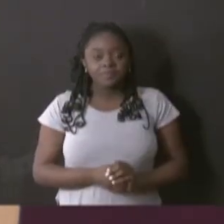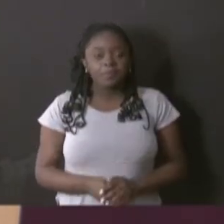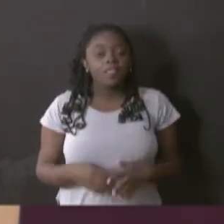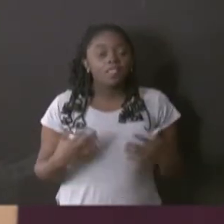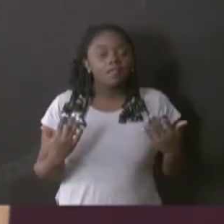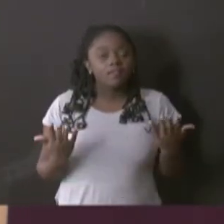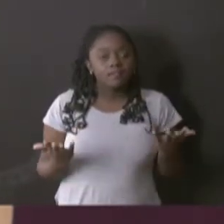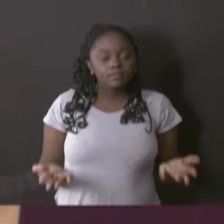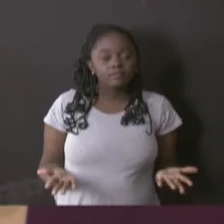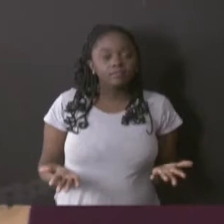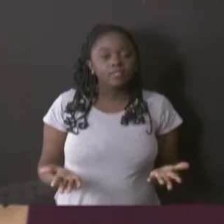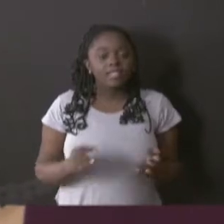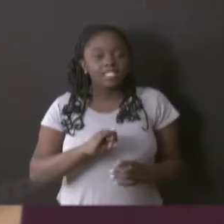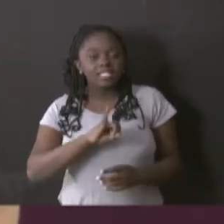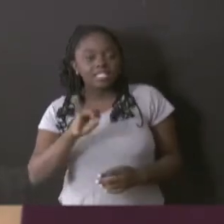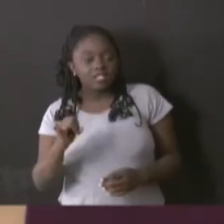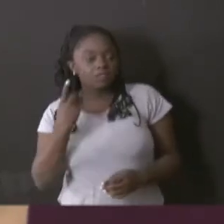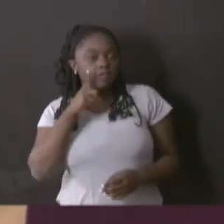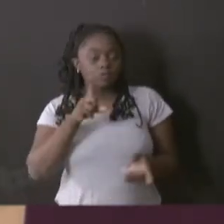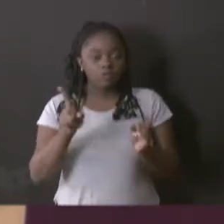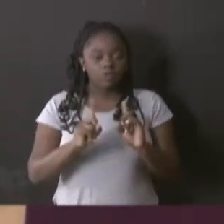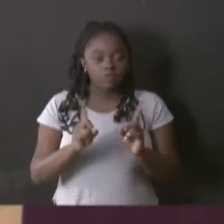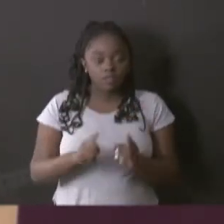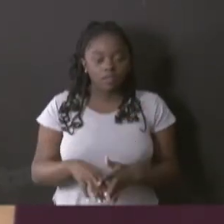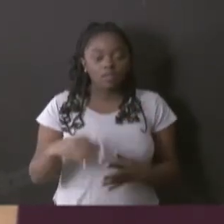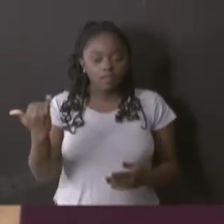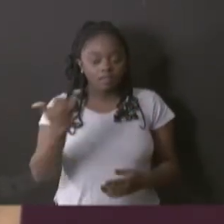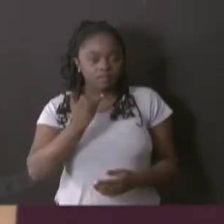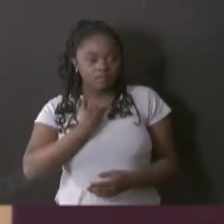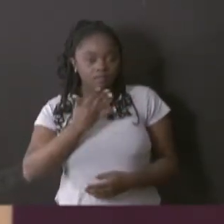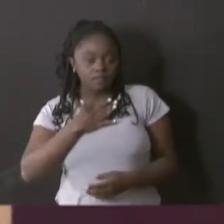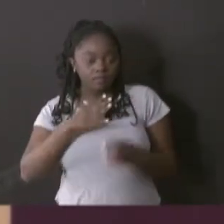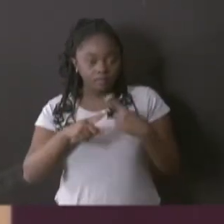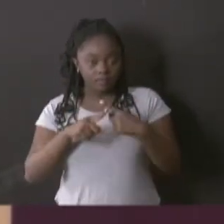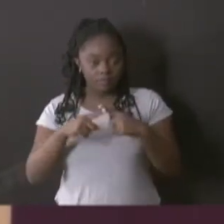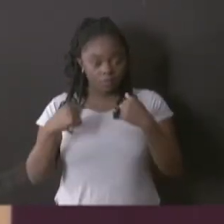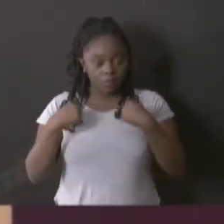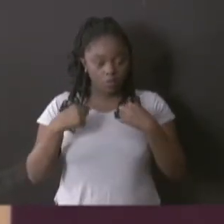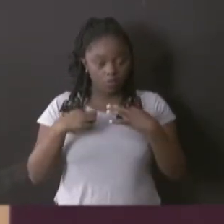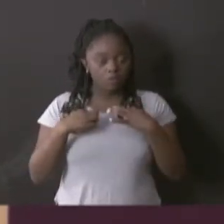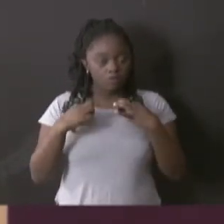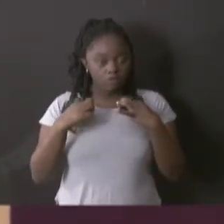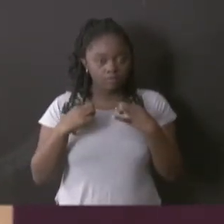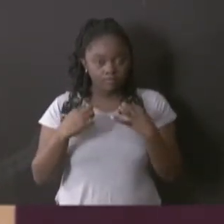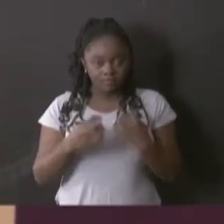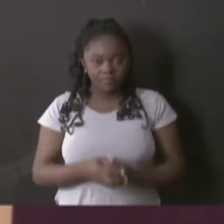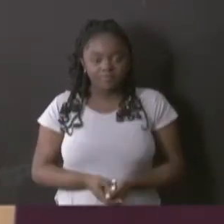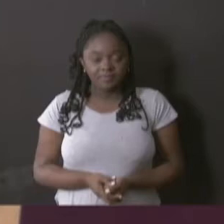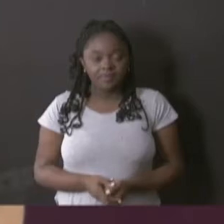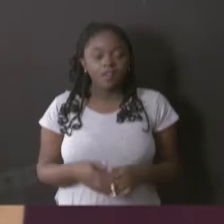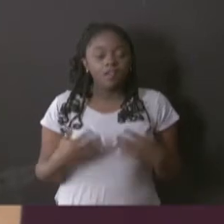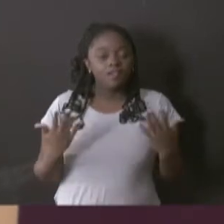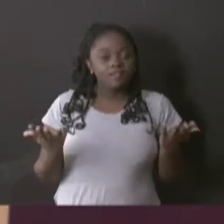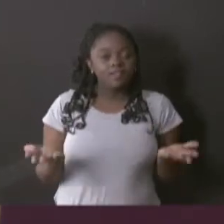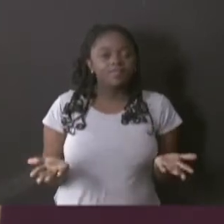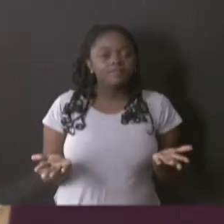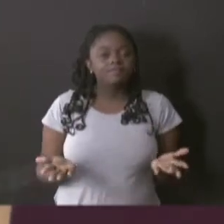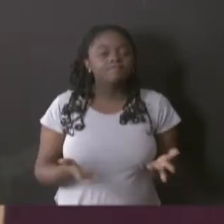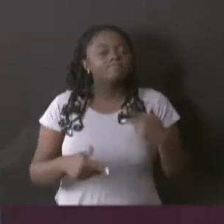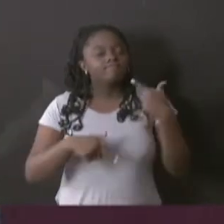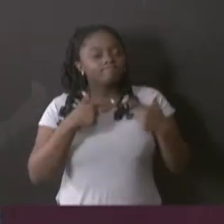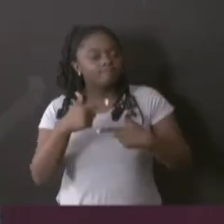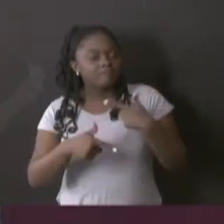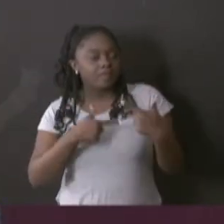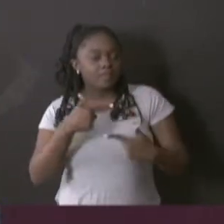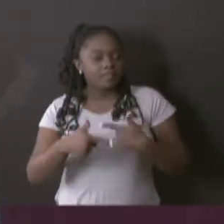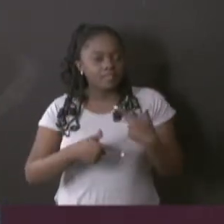Aí quando eles não dão conta dessa demanda, ela passa para mim, porque eu também sou voluntária lá. Né? Então a gente vamos trabalhando